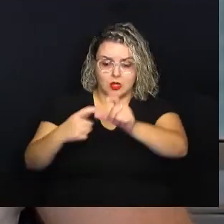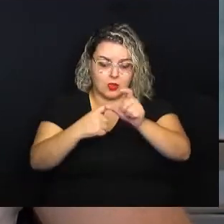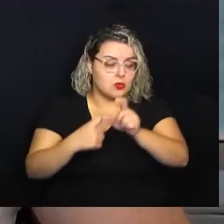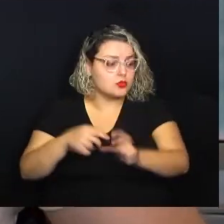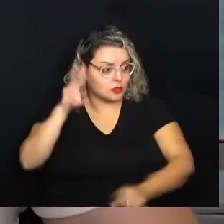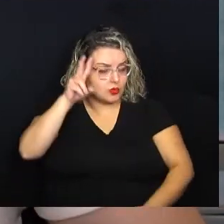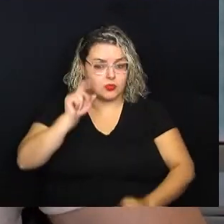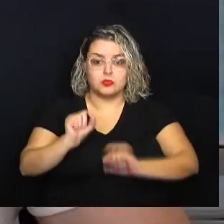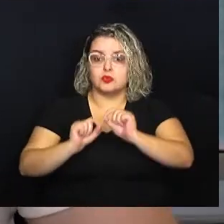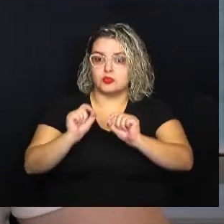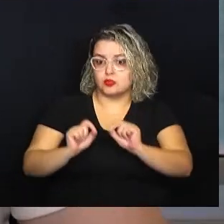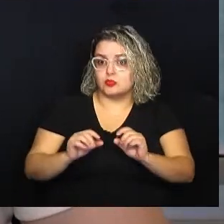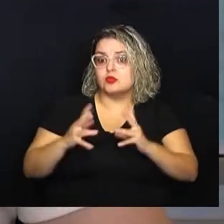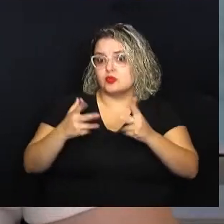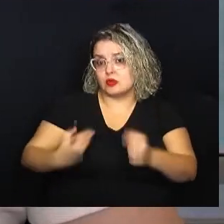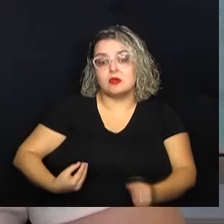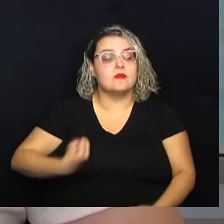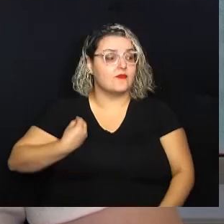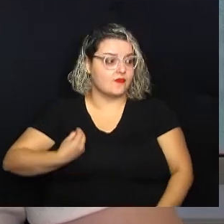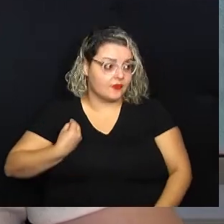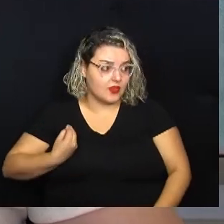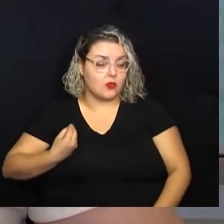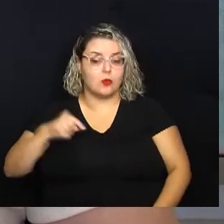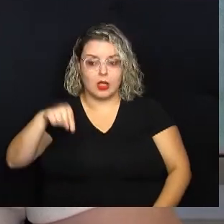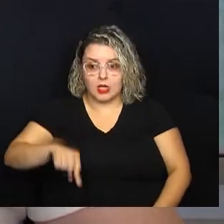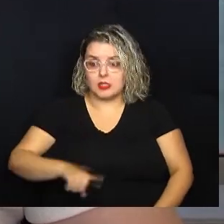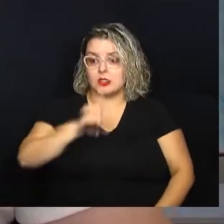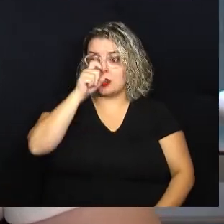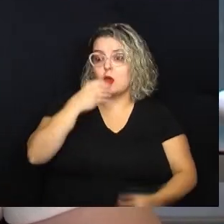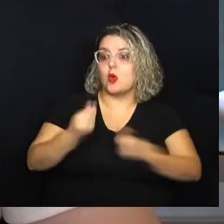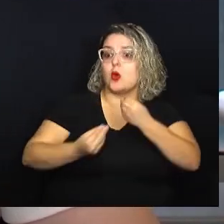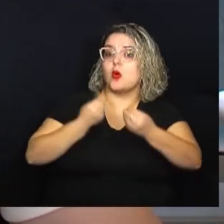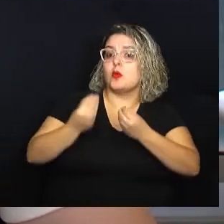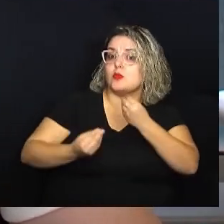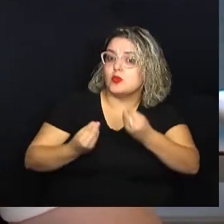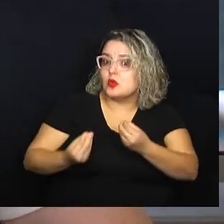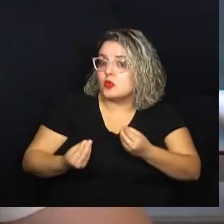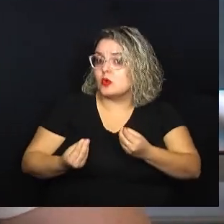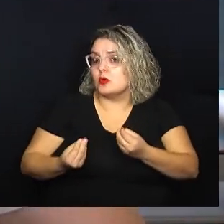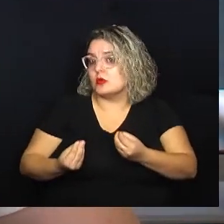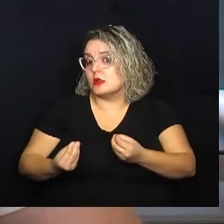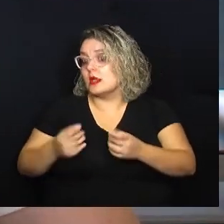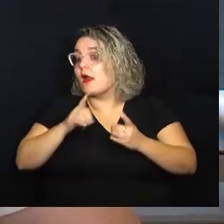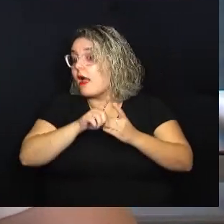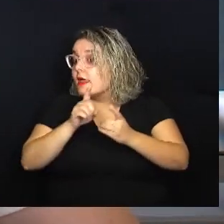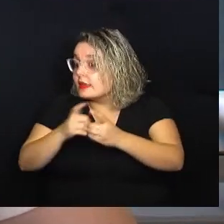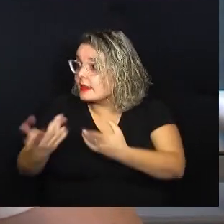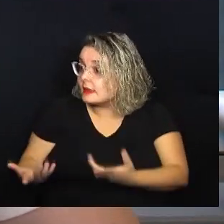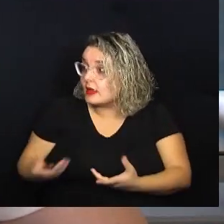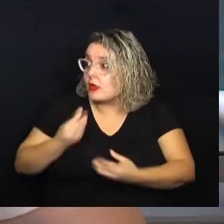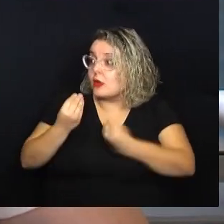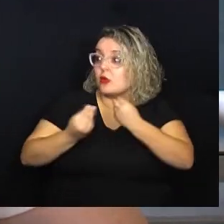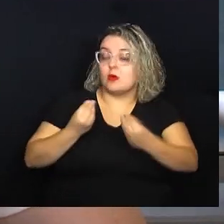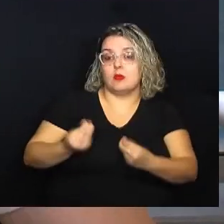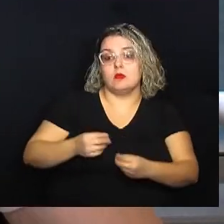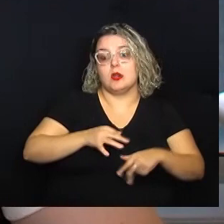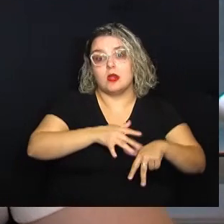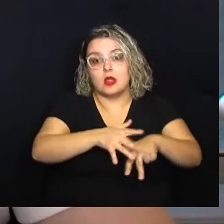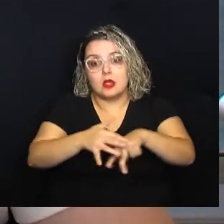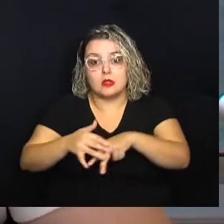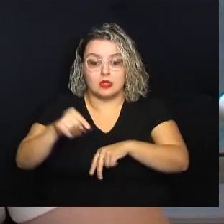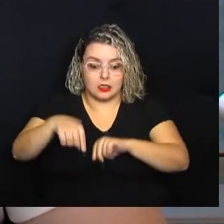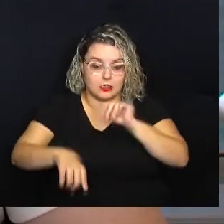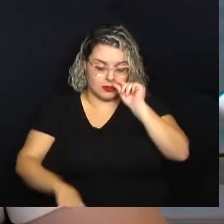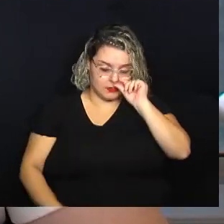história em quadrinhos sobre o que ele já vivenciou nesse ambulatório. Como que ele atendeu esses pacientes, como que são esses pacientes